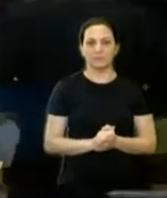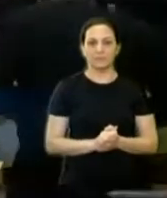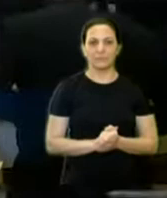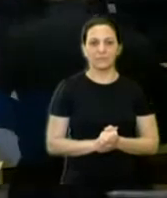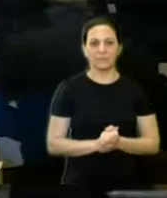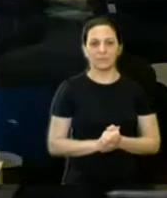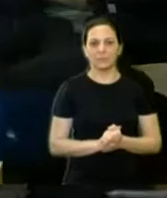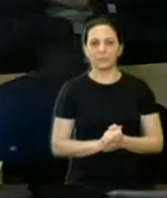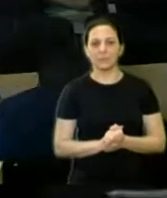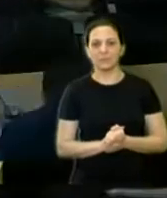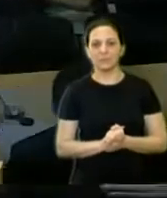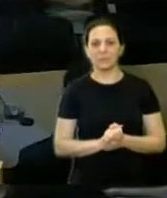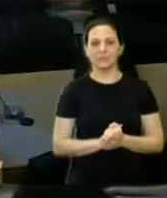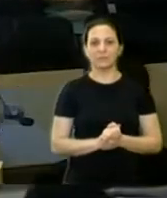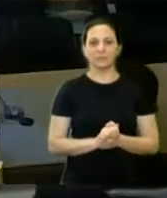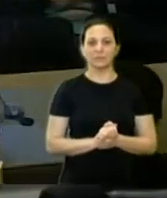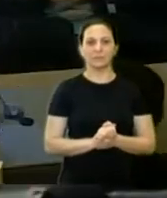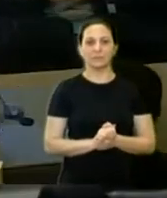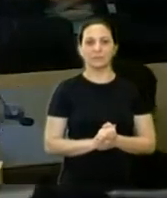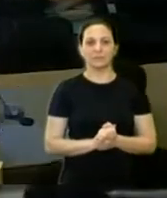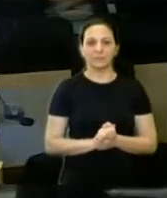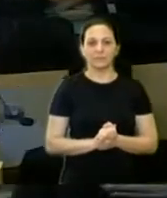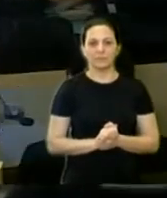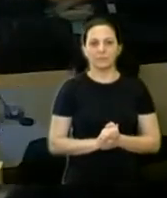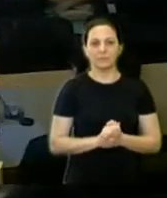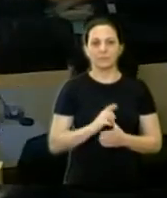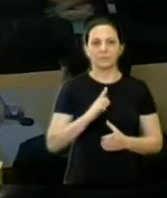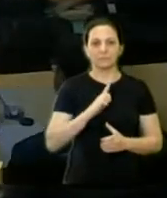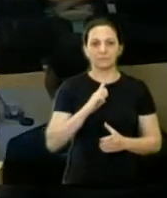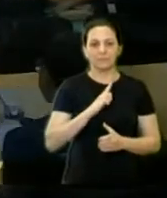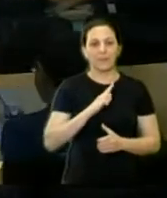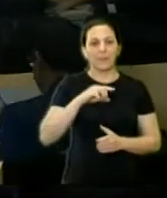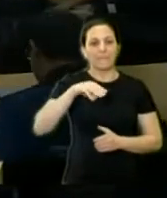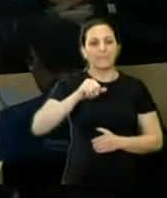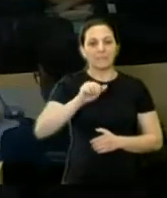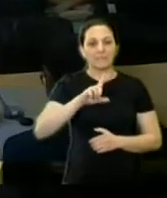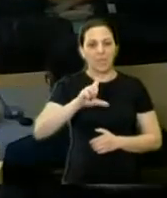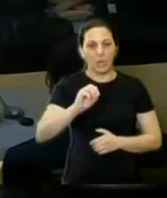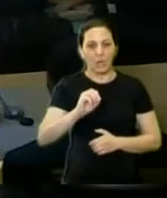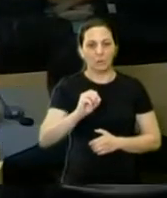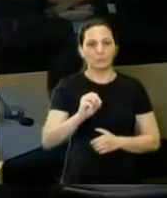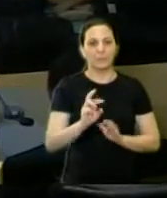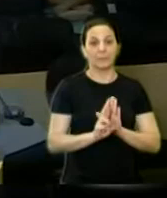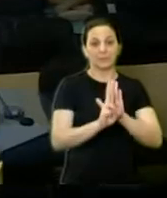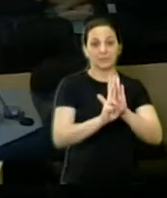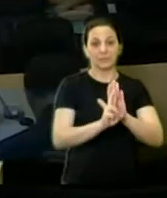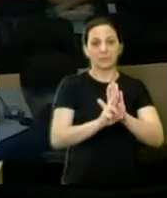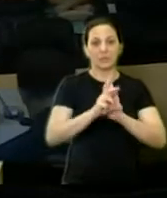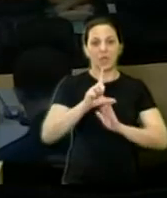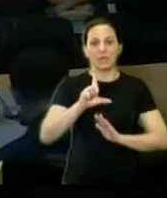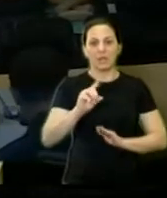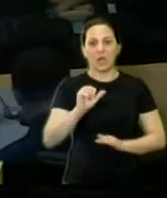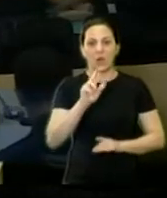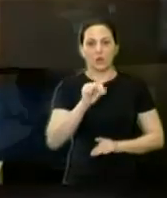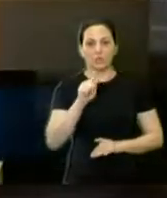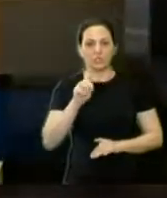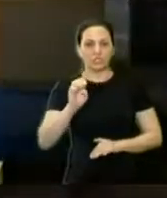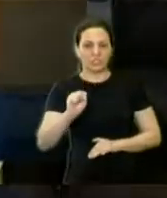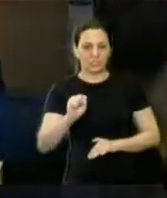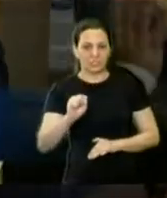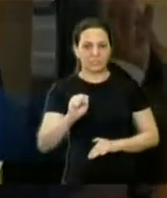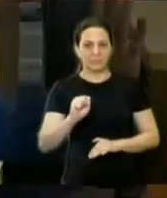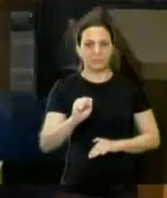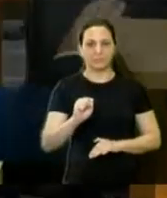Vamos receber, representando Marcelo Barbieri, prefeito de Araraquara, Delor Gismano, secretário municipal da administração.